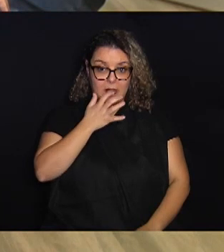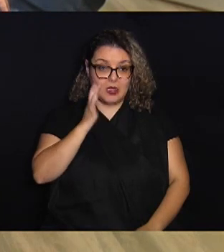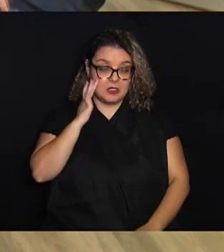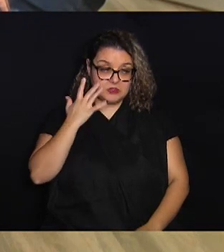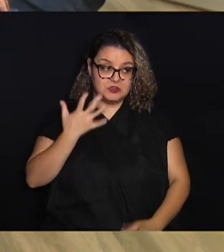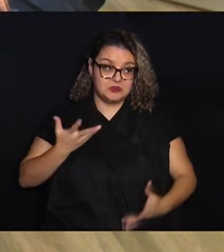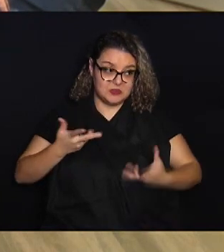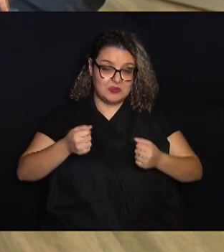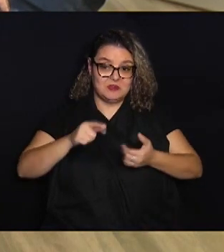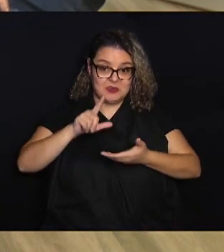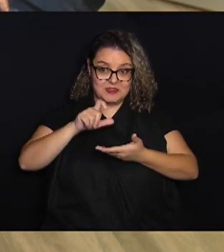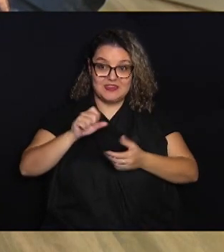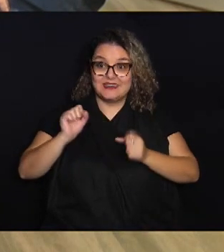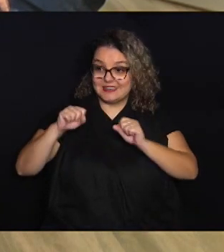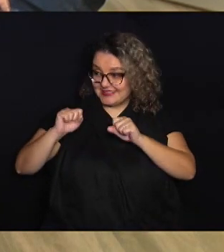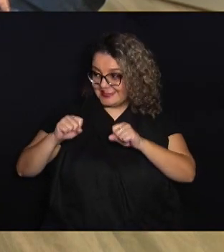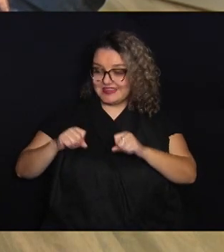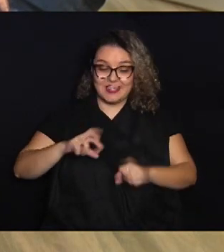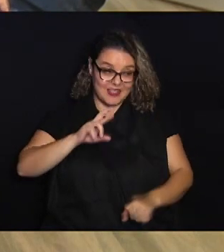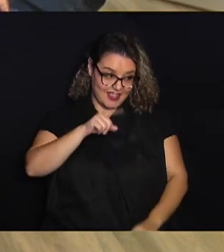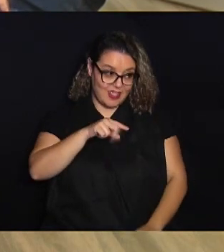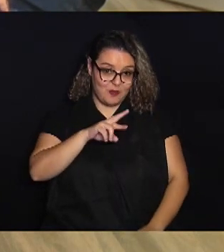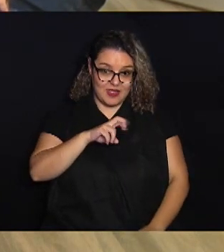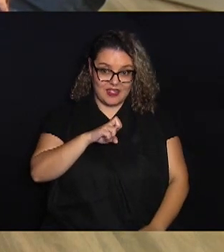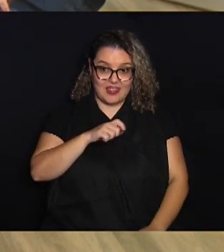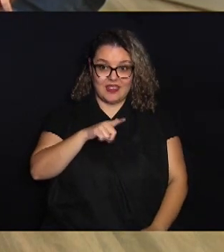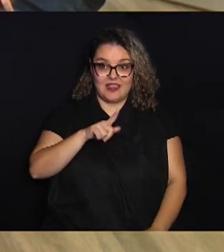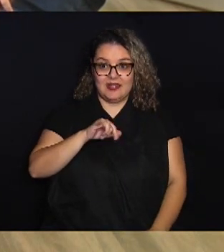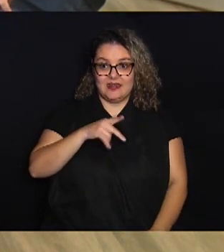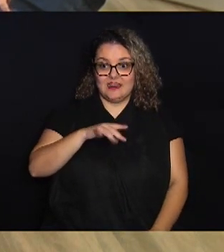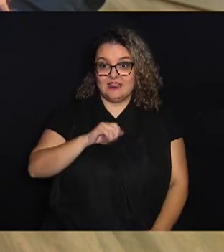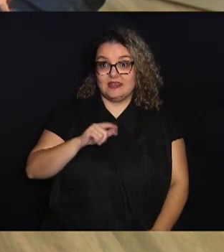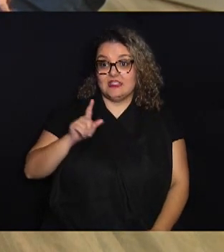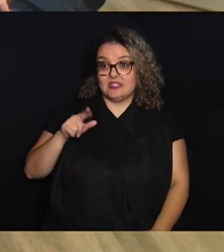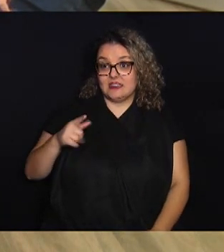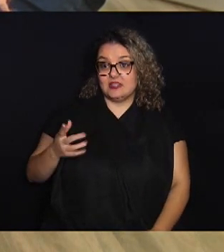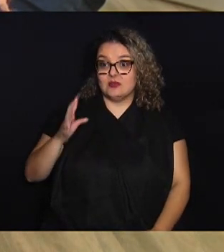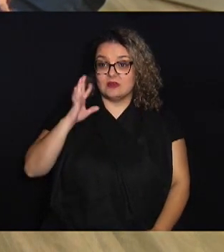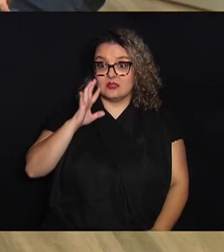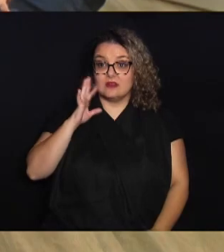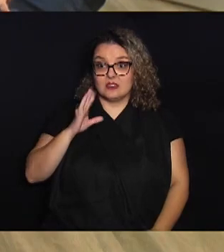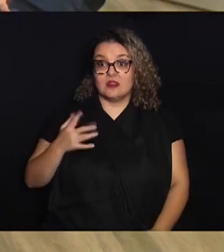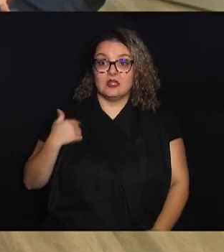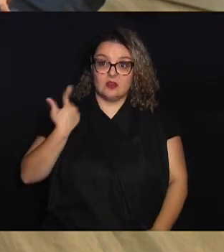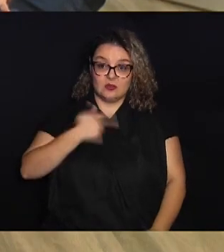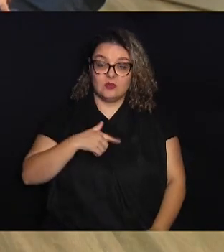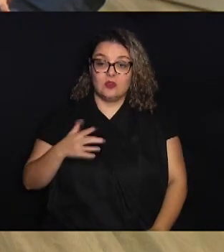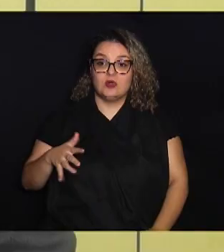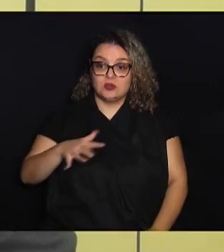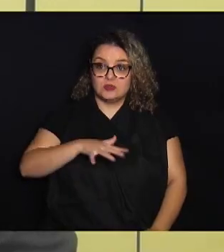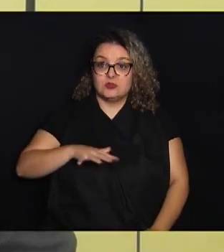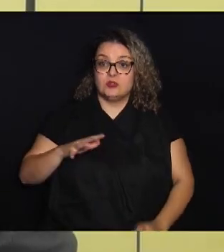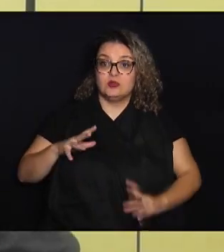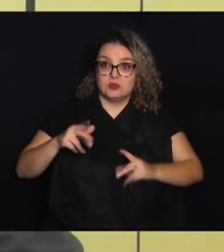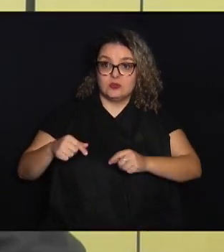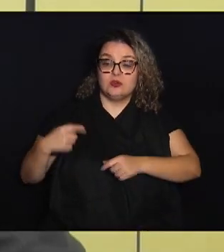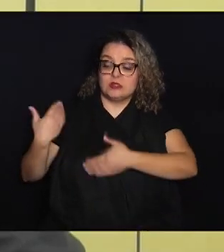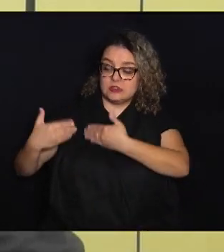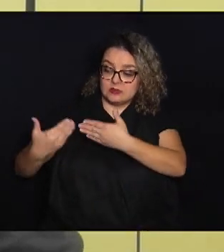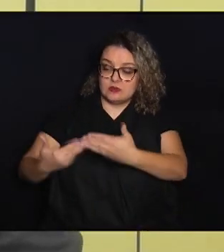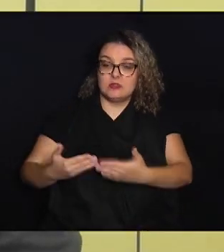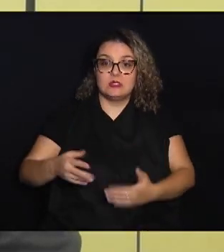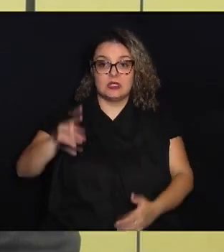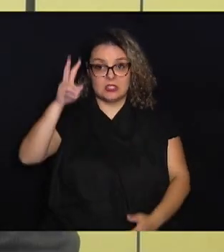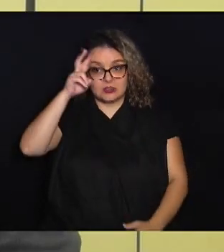a foto aí, porque Sim. é uma relíquia, né? E outra coisa muito legal aqui do nosso acervo, né, que todo esse período da história da